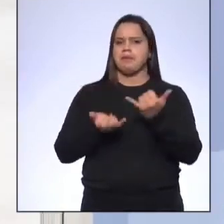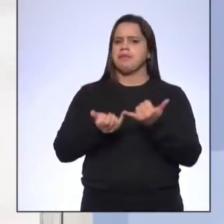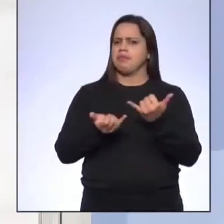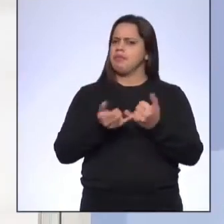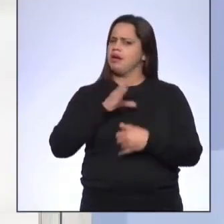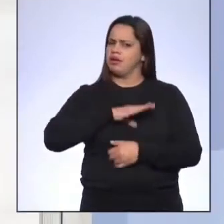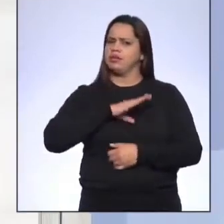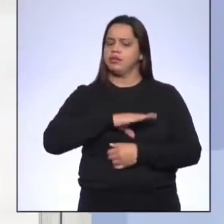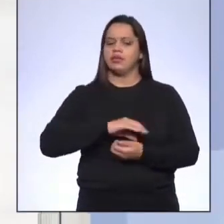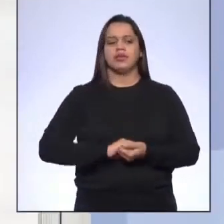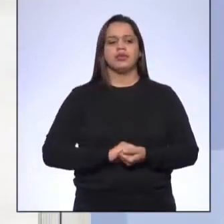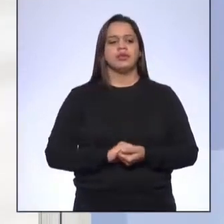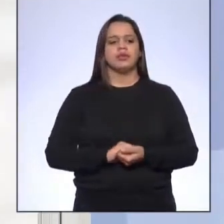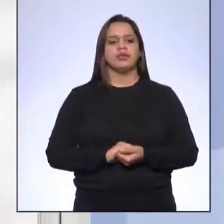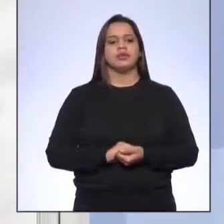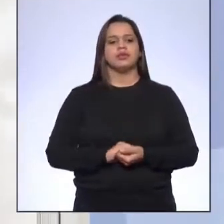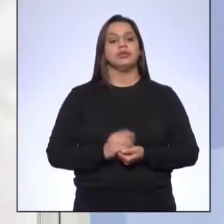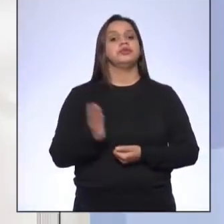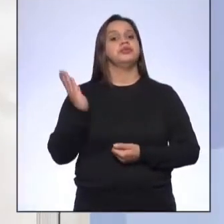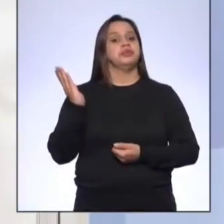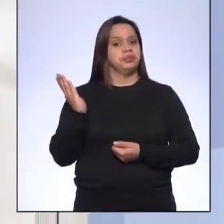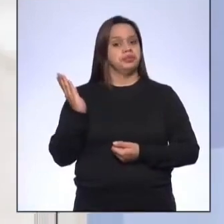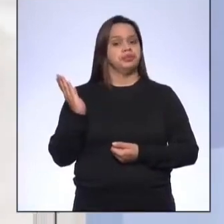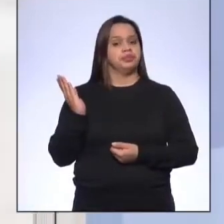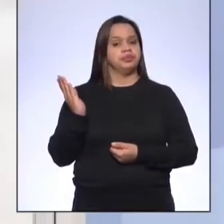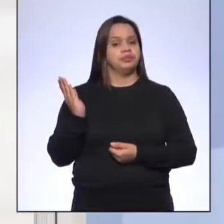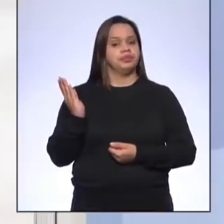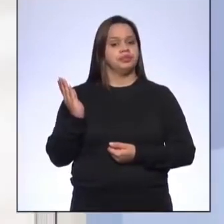português. Result, ó,